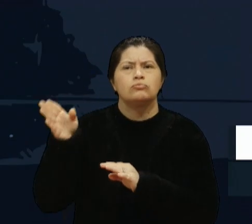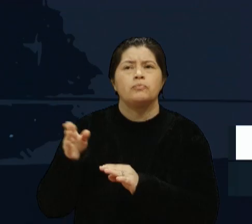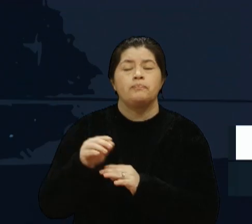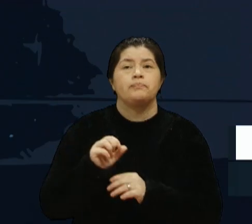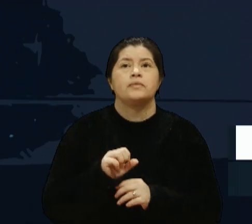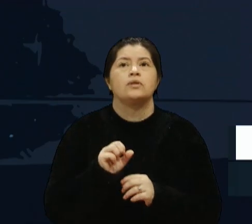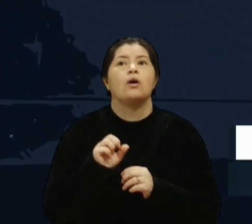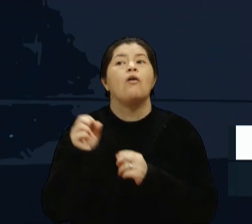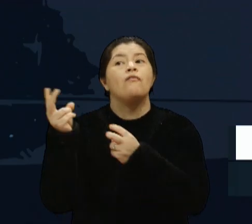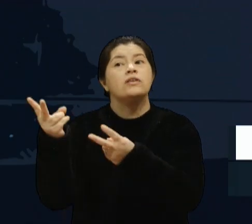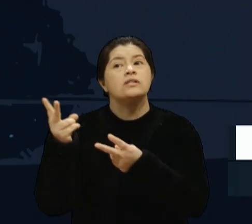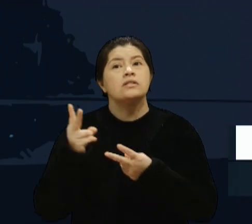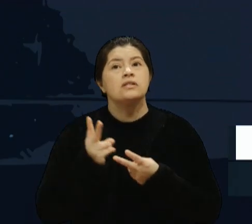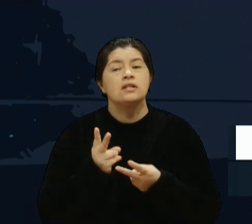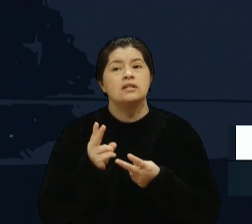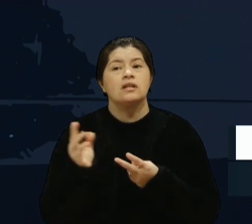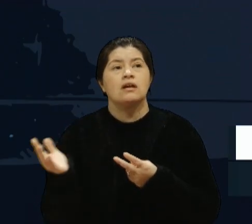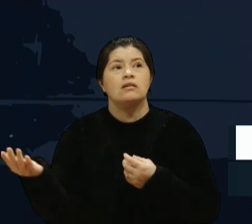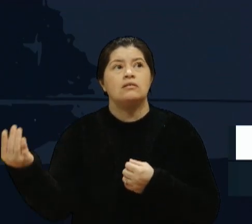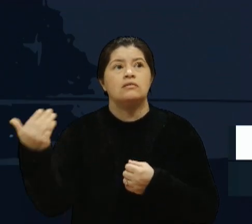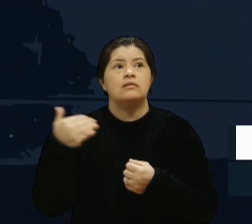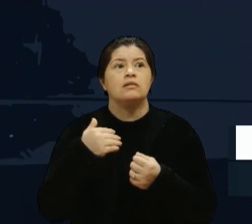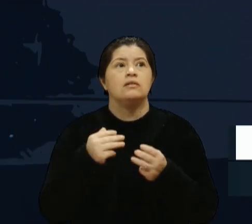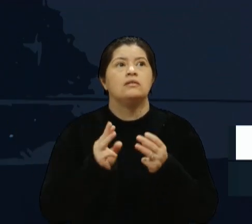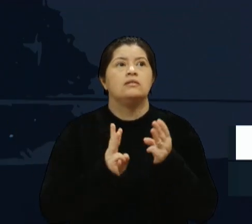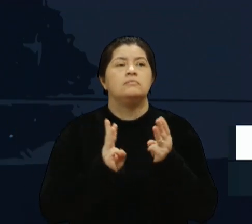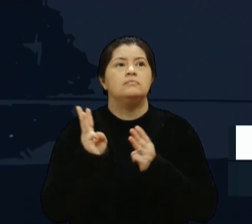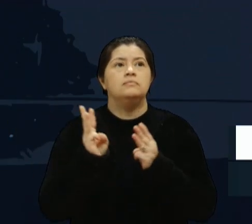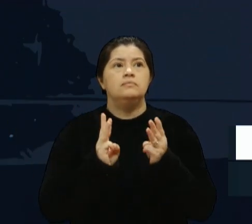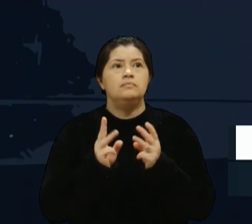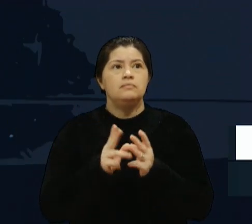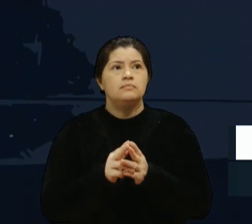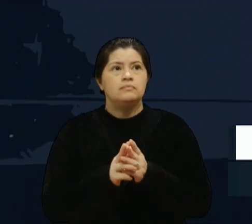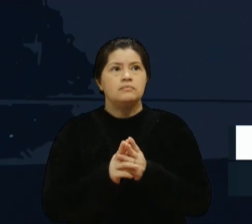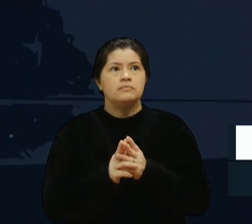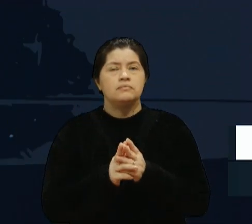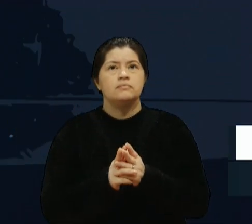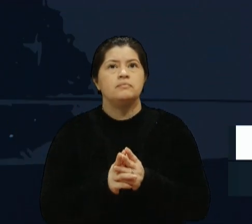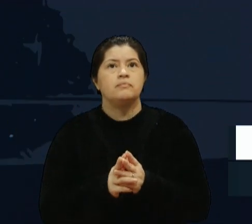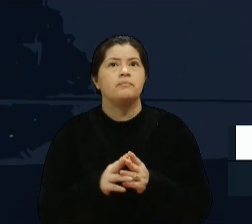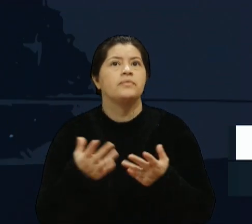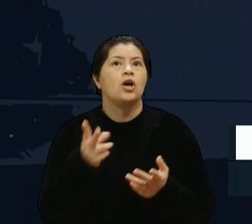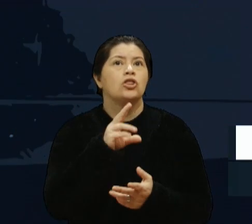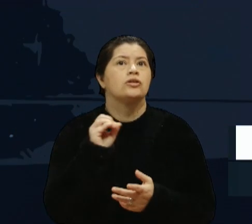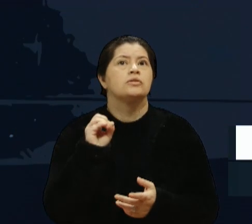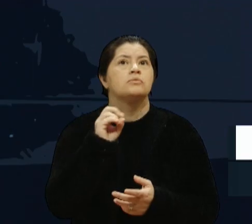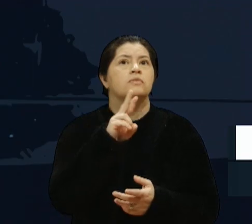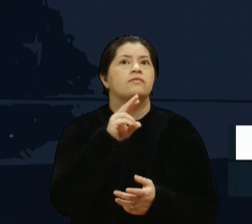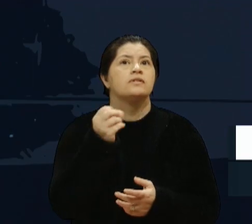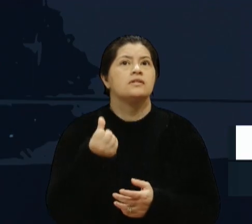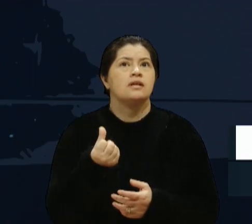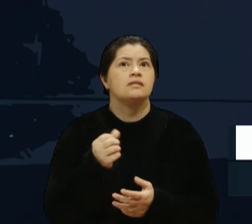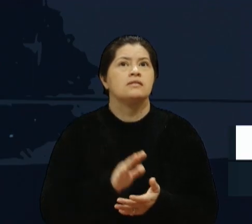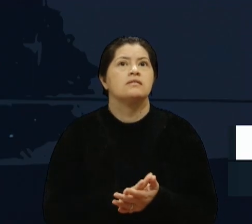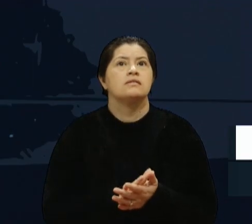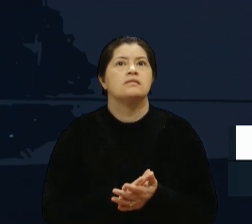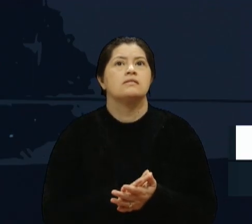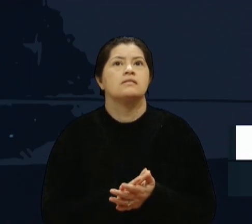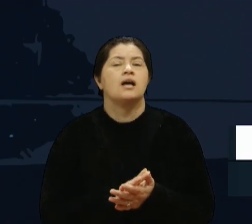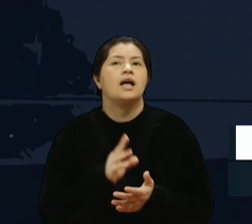visitas domiciliares. Lá no domicílio das pessoas que foram feitas em 2025. Pessoal,